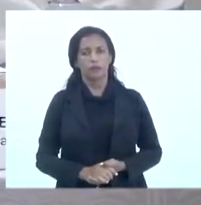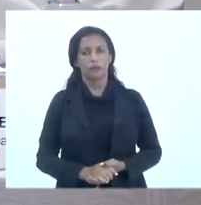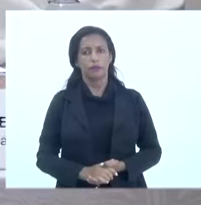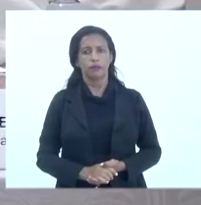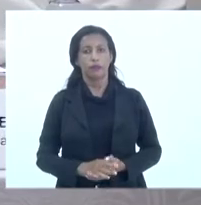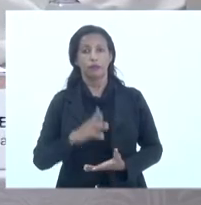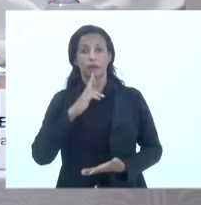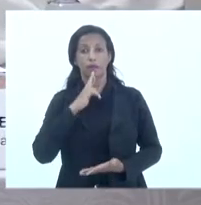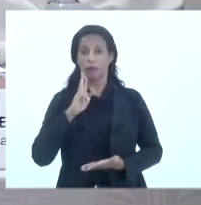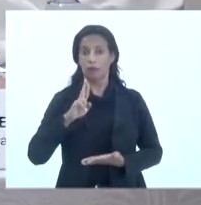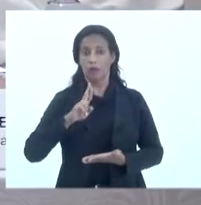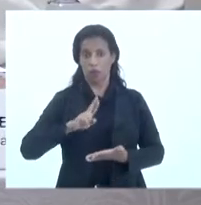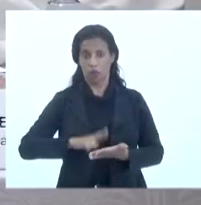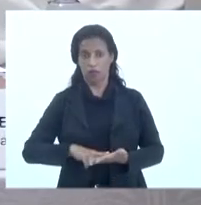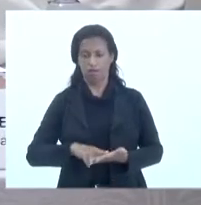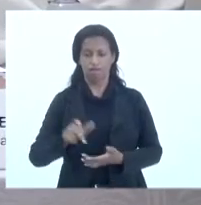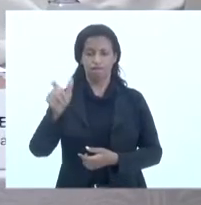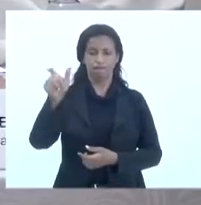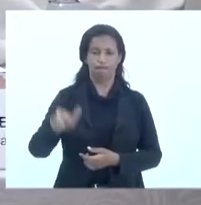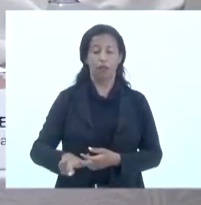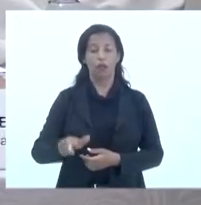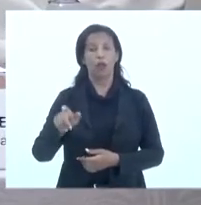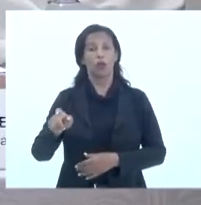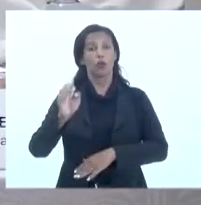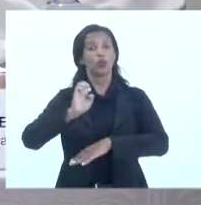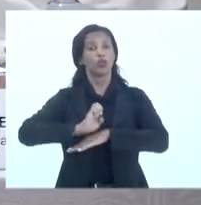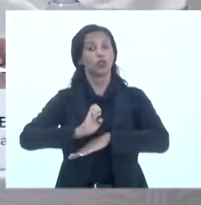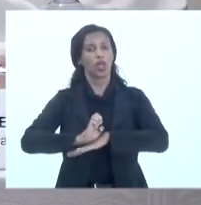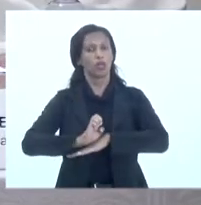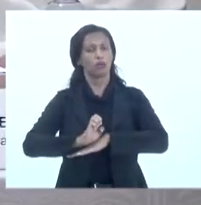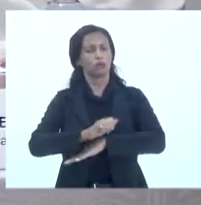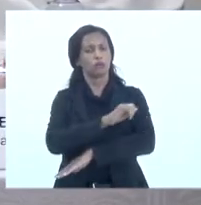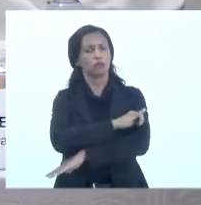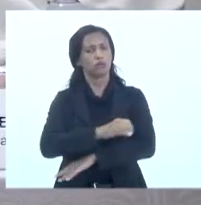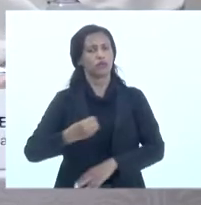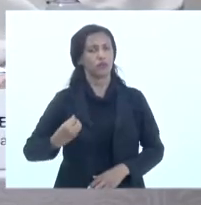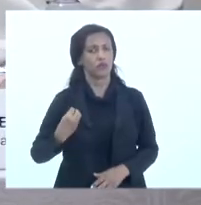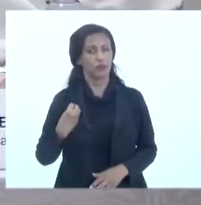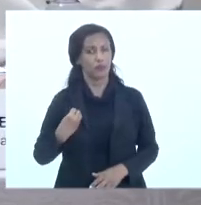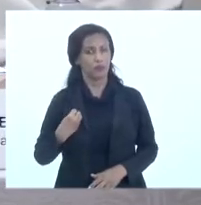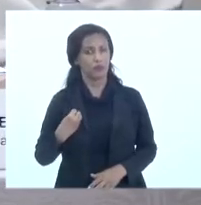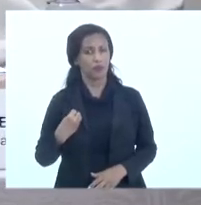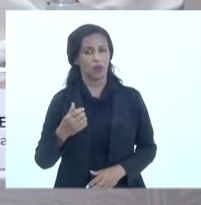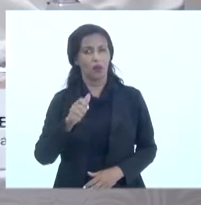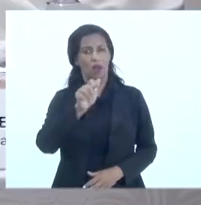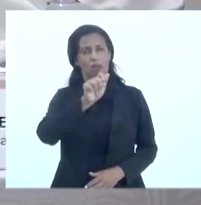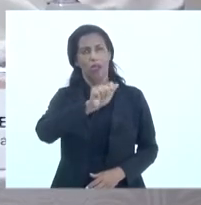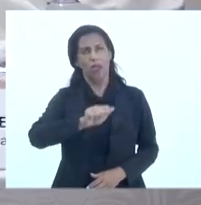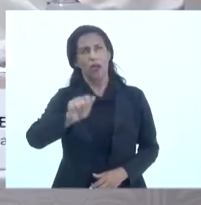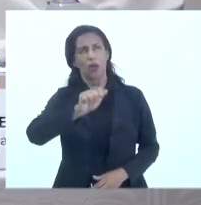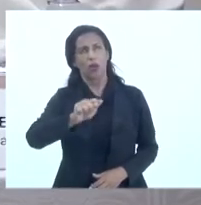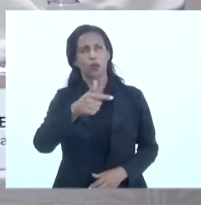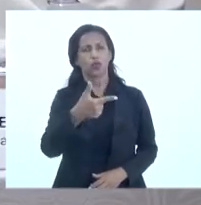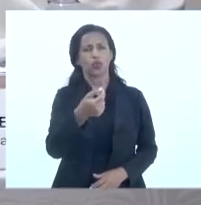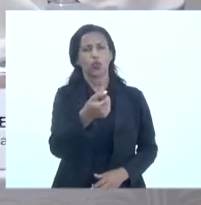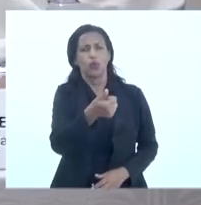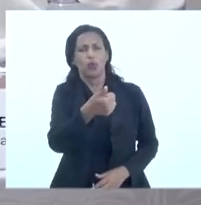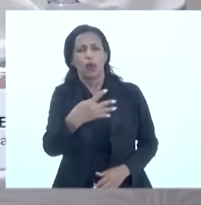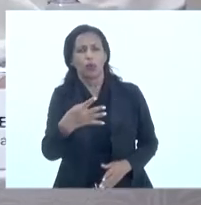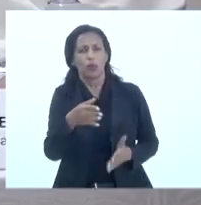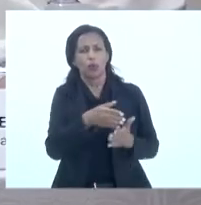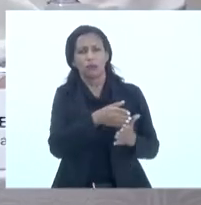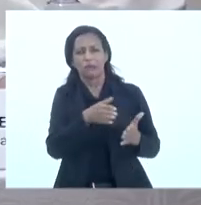fazer um reconhecimento. O Estado do Rio de Janeiro viveu, pós agosto de 2014, um momento muito